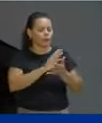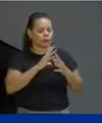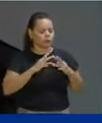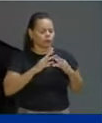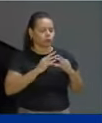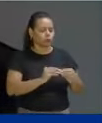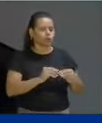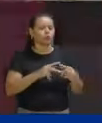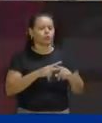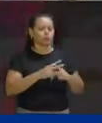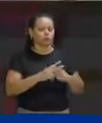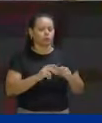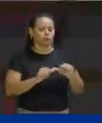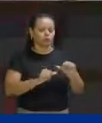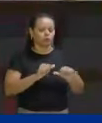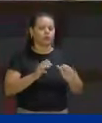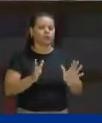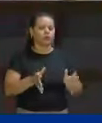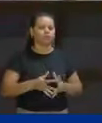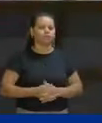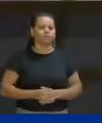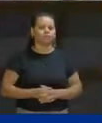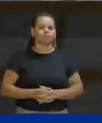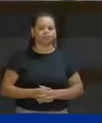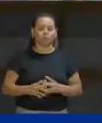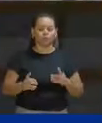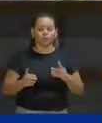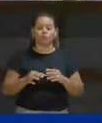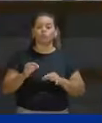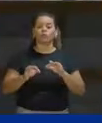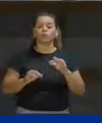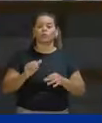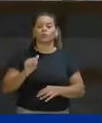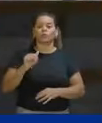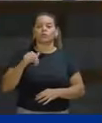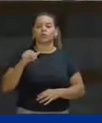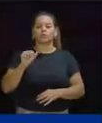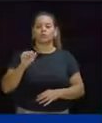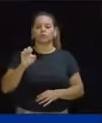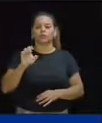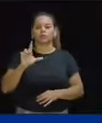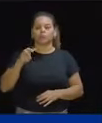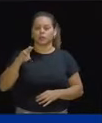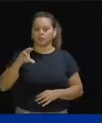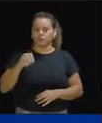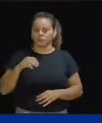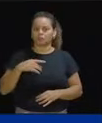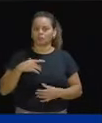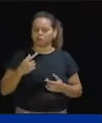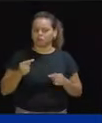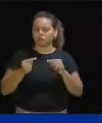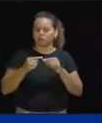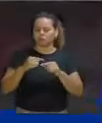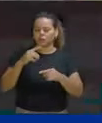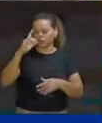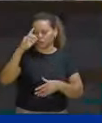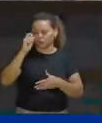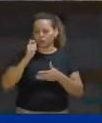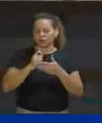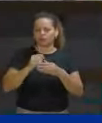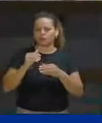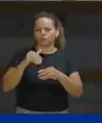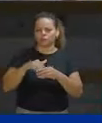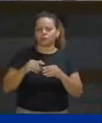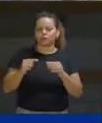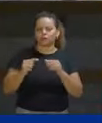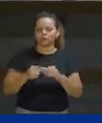a alteração. Luiz Anselmo Gonçalves. Foco na parte central da mesa. Inteiramente de acordo com a proposição, senhor presidente. Luísa